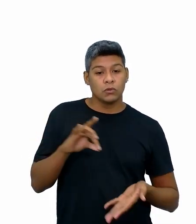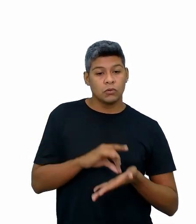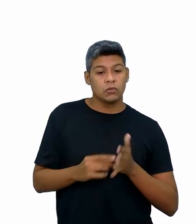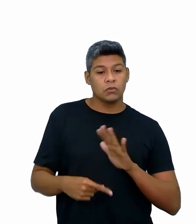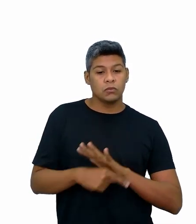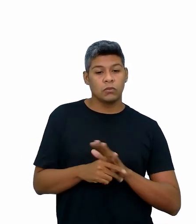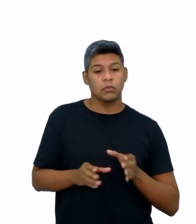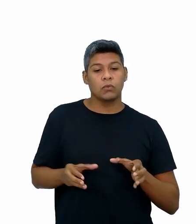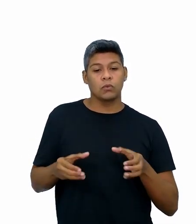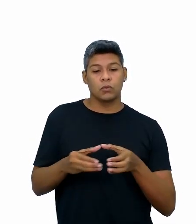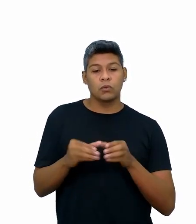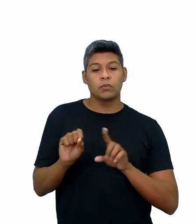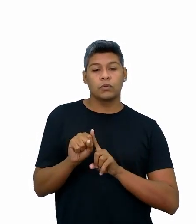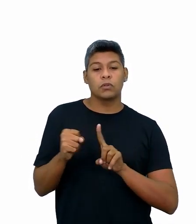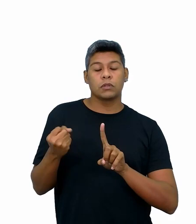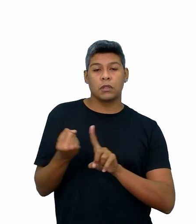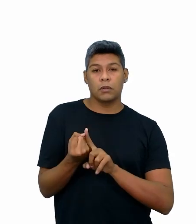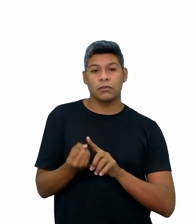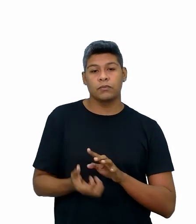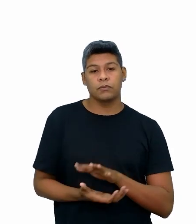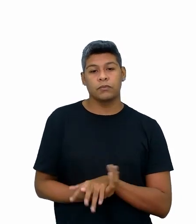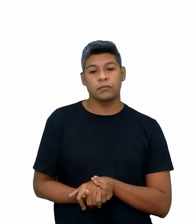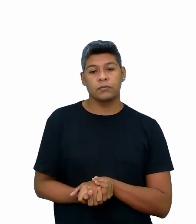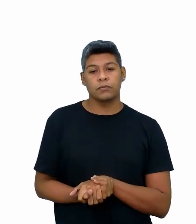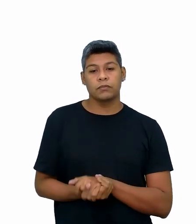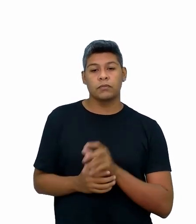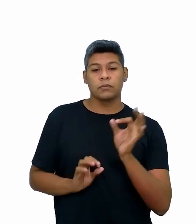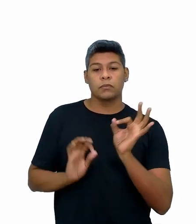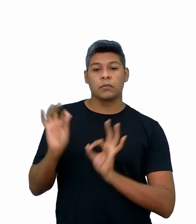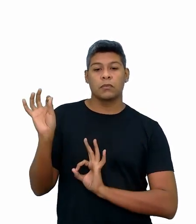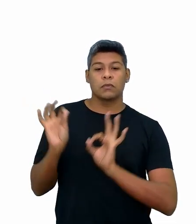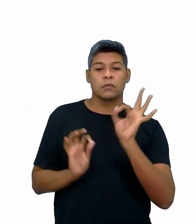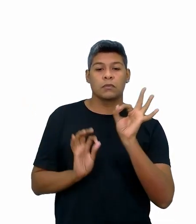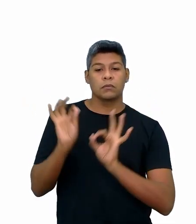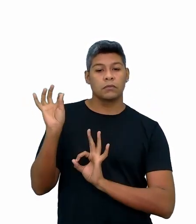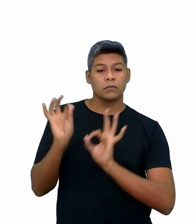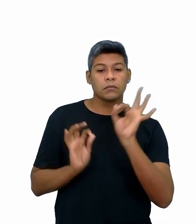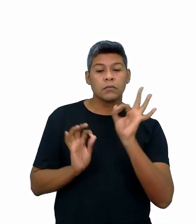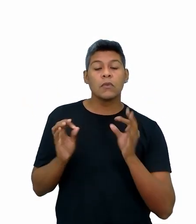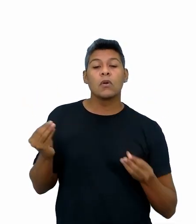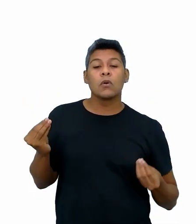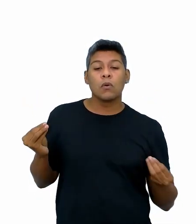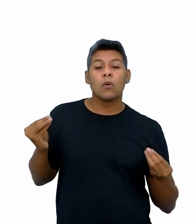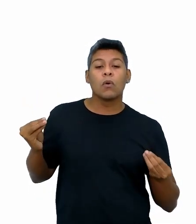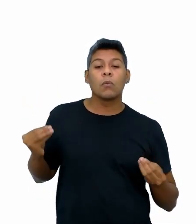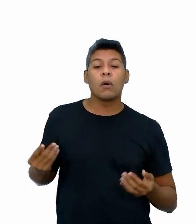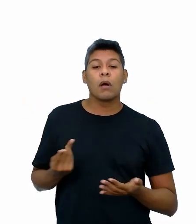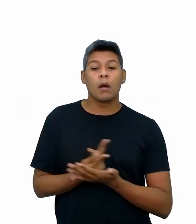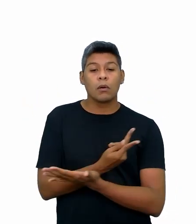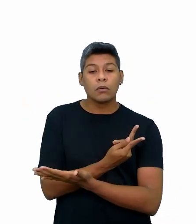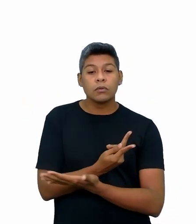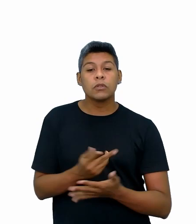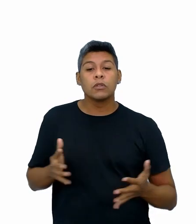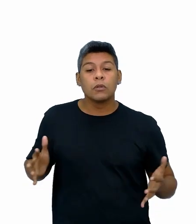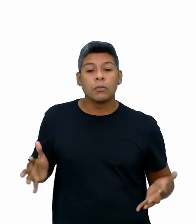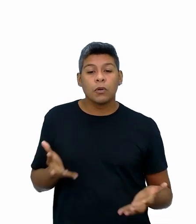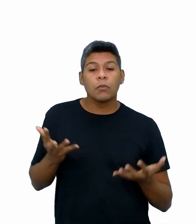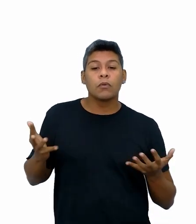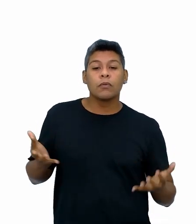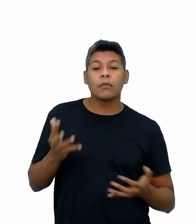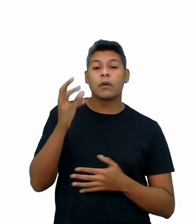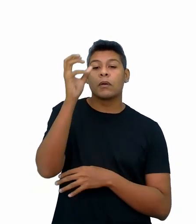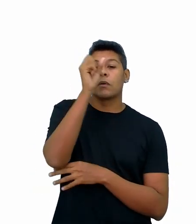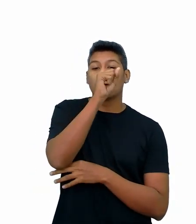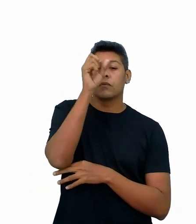desse grupo da sociedade. Articulação dos eixos, né, como que acontece isso? Promover a